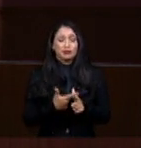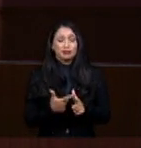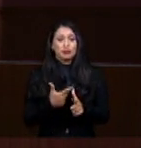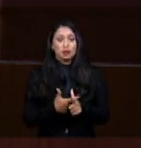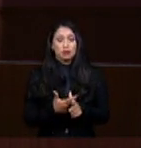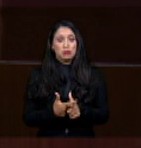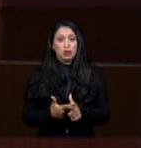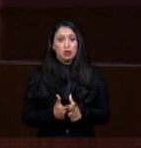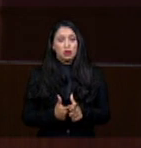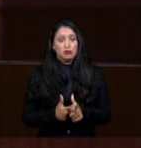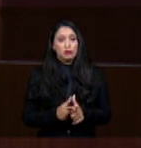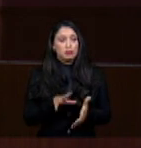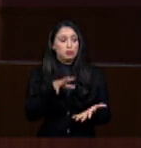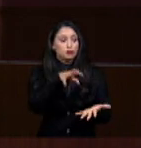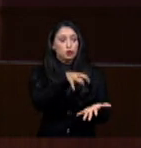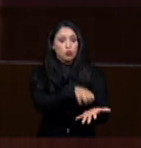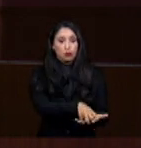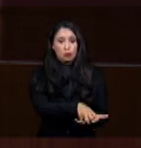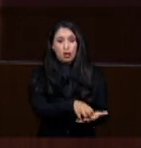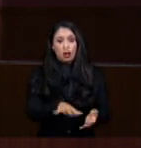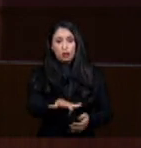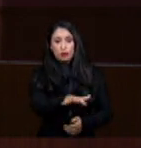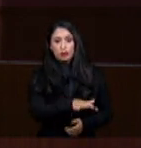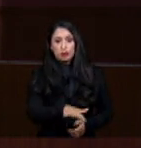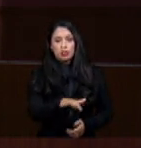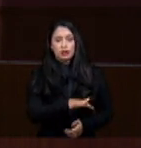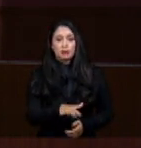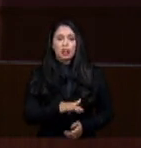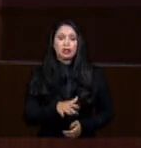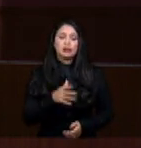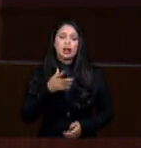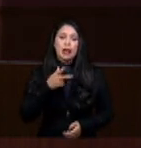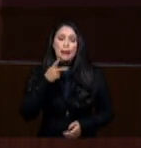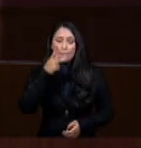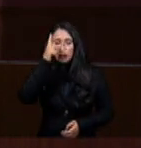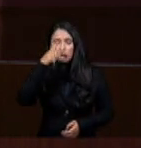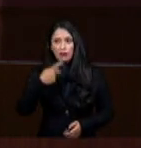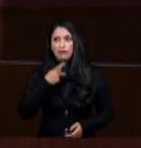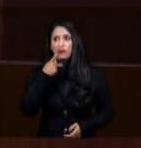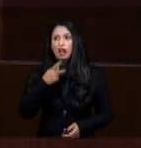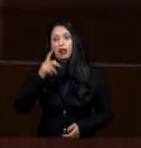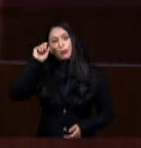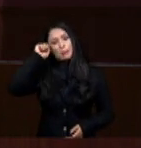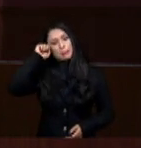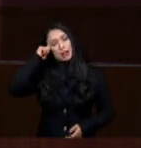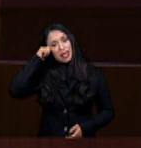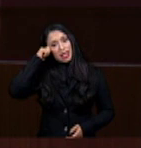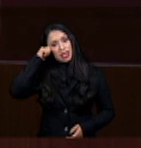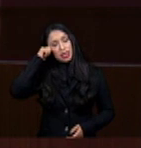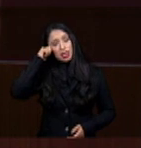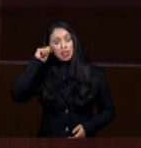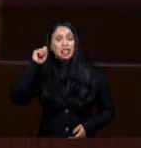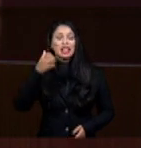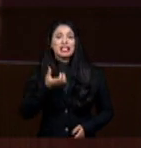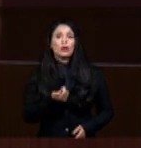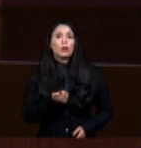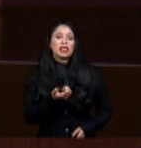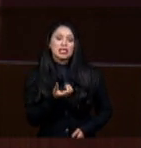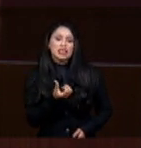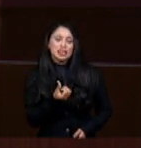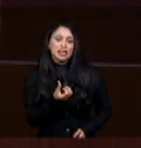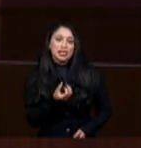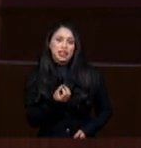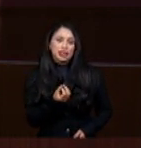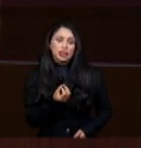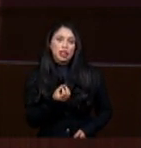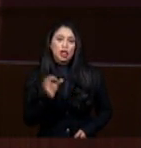os espaços e das um auto-declarado as pretas ou pardas quase sessenta por cento tem